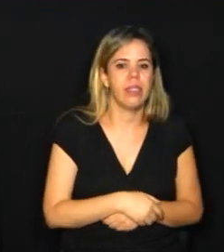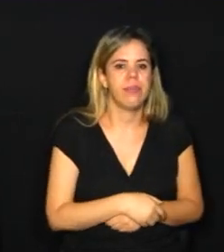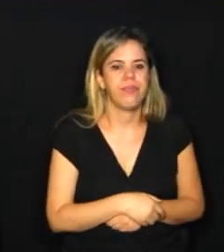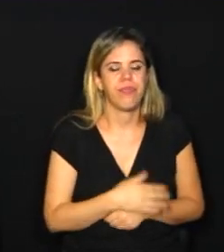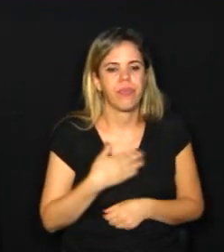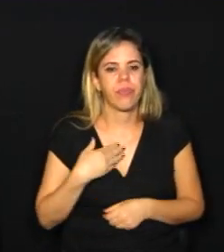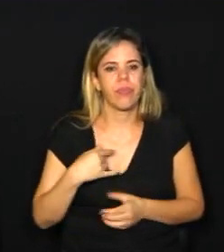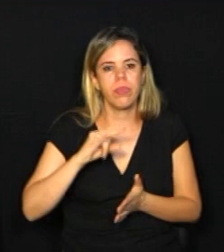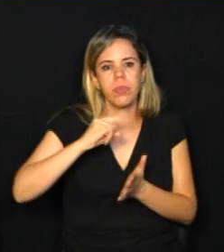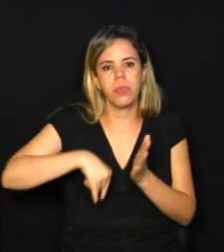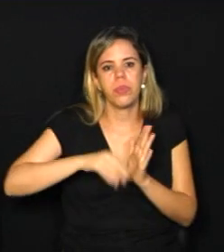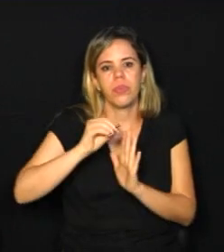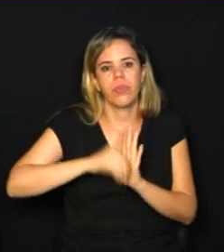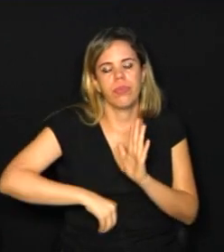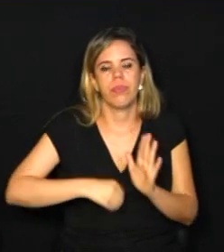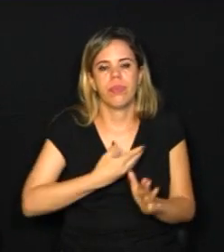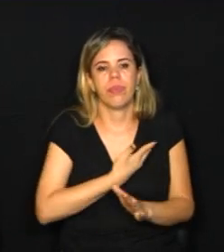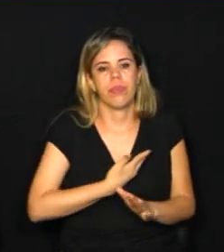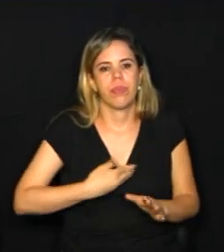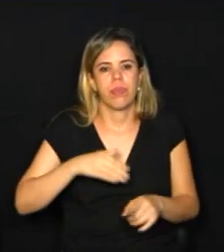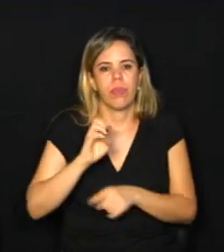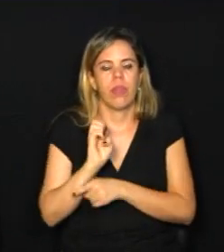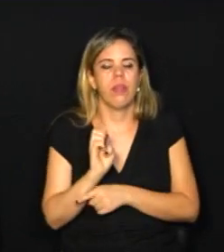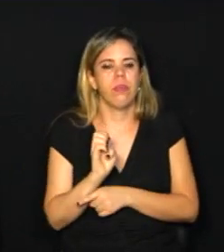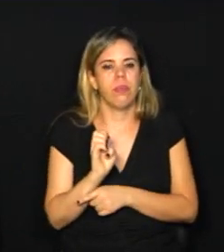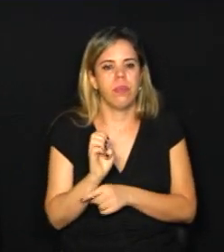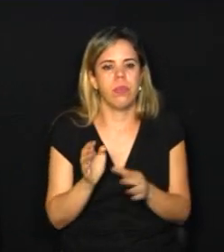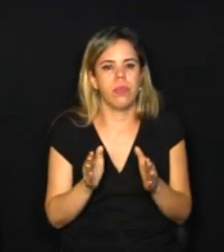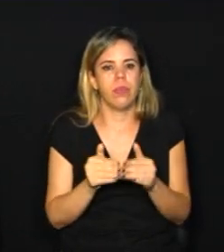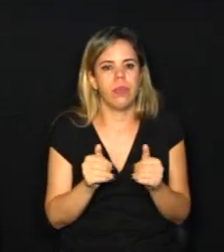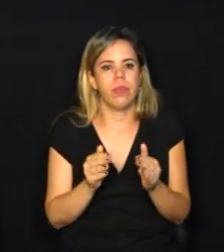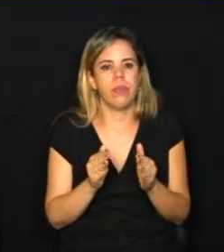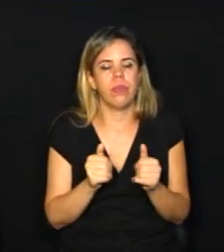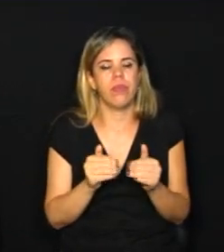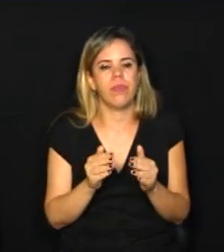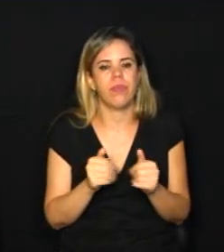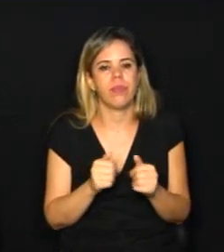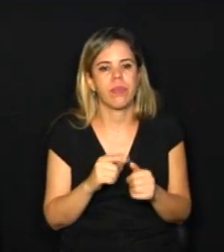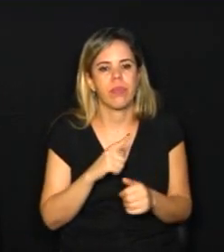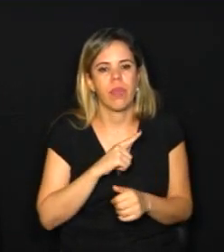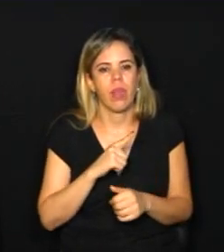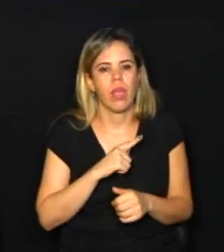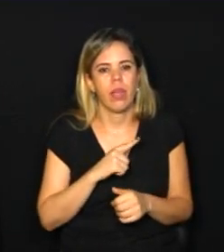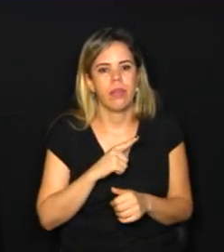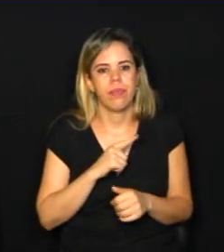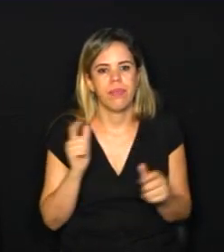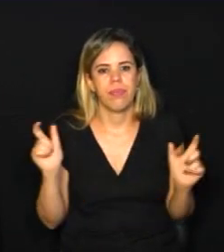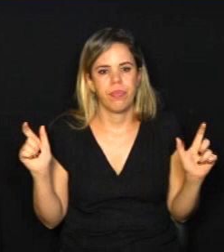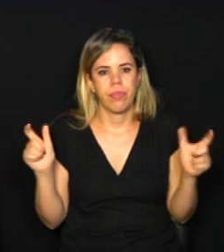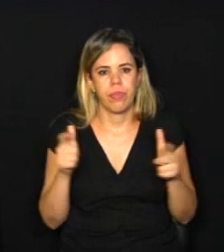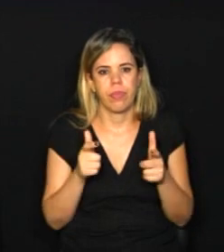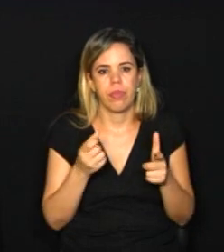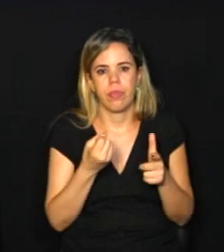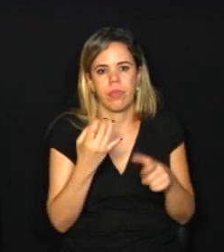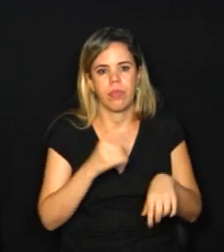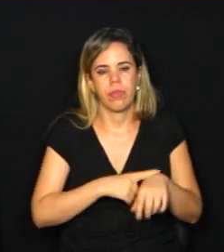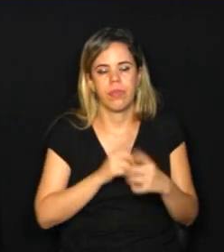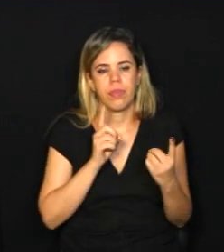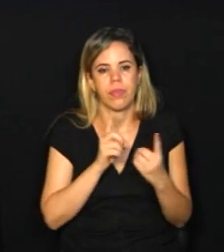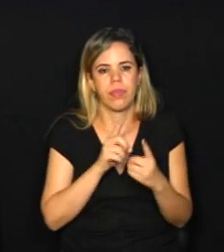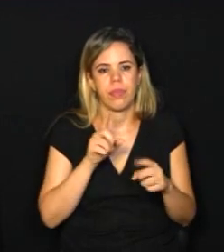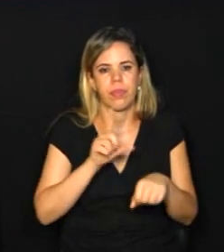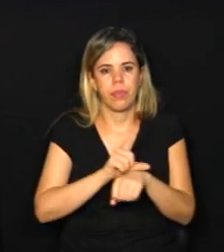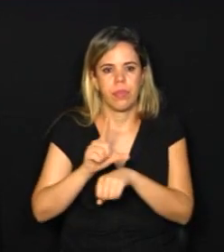um ofício ao governo do estado solicitando que houvesse, ao invés de restrição do horário do